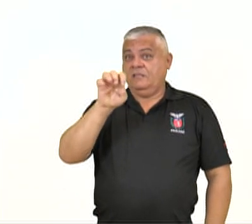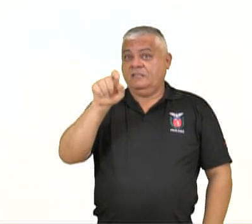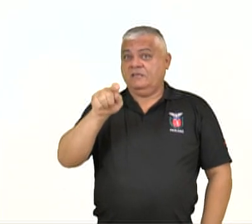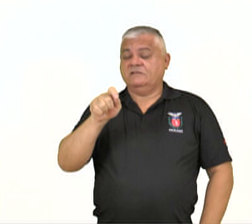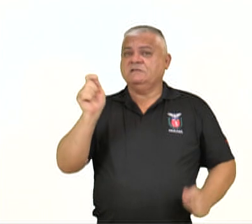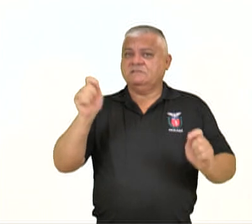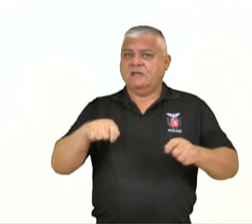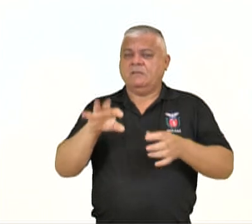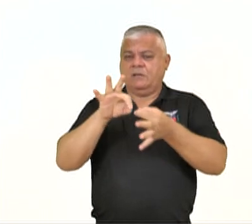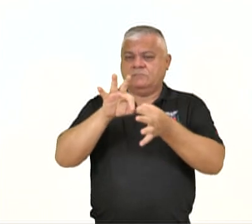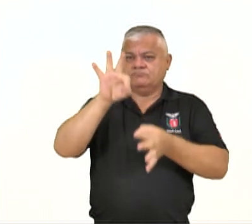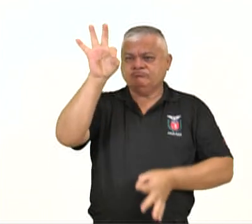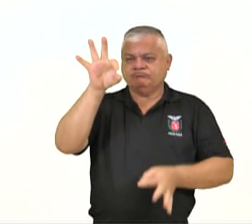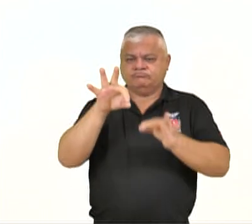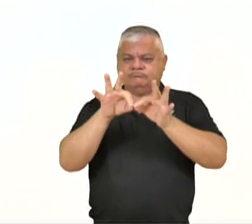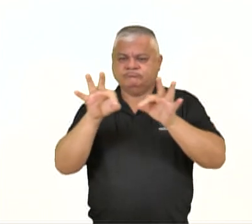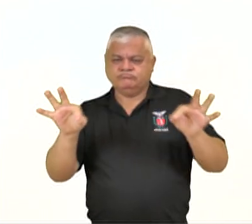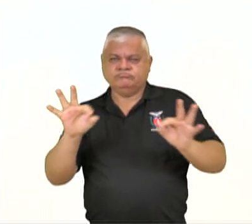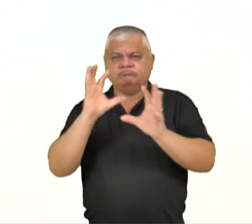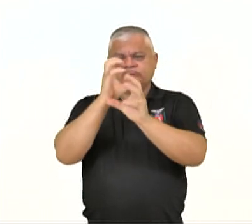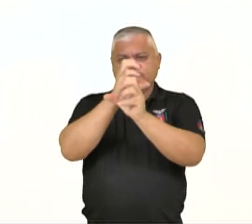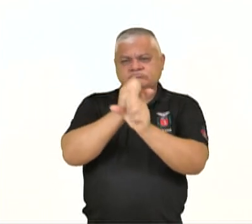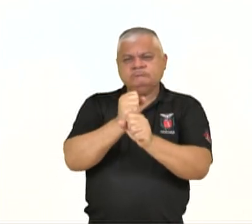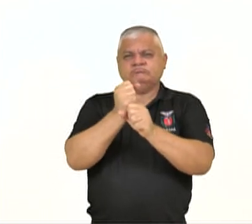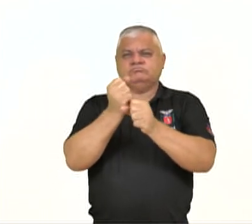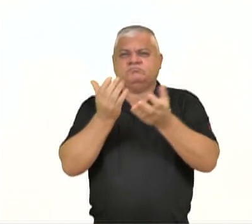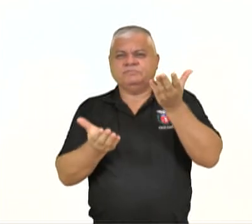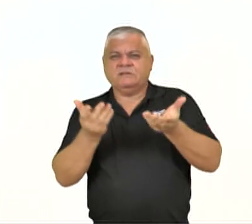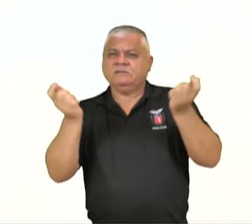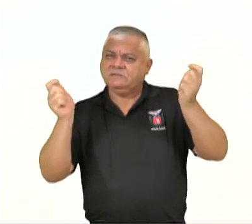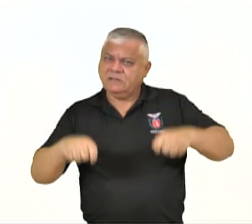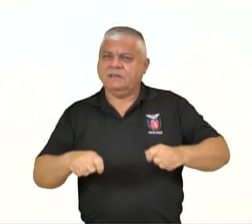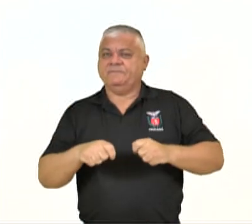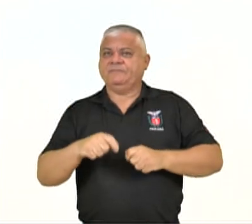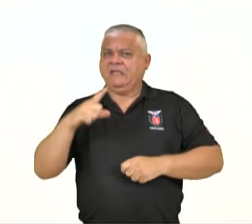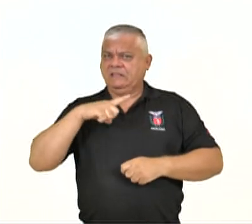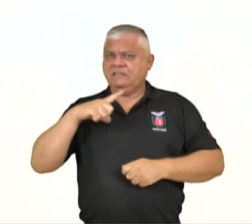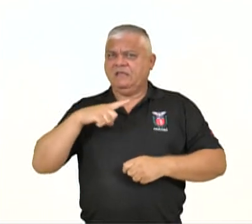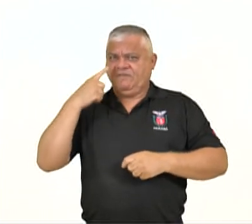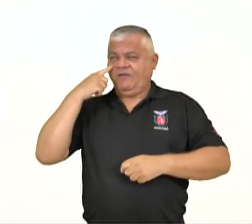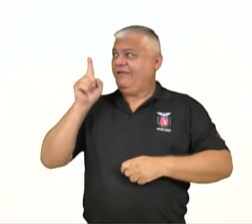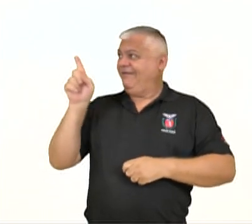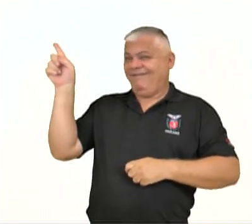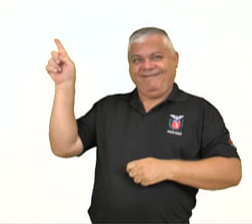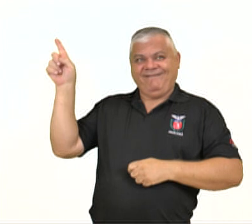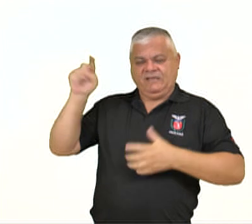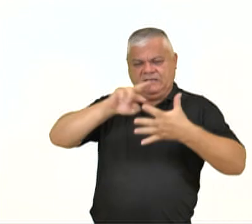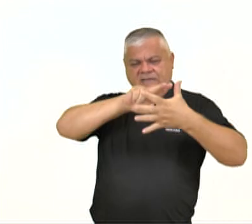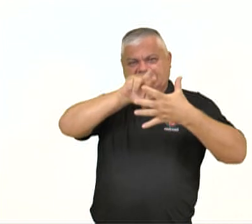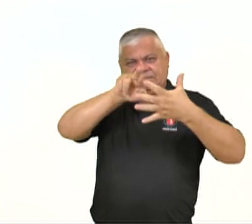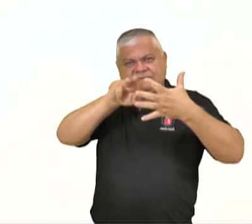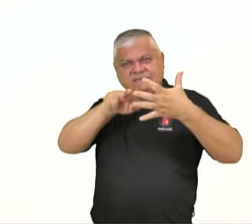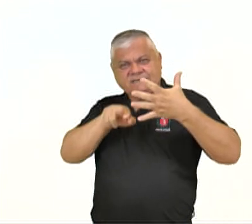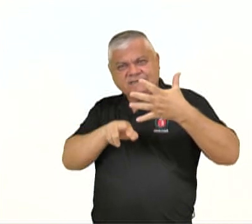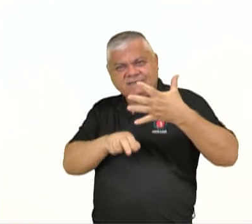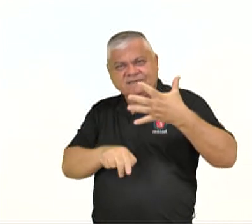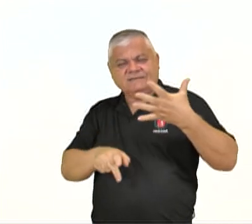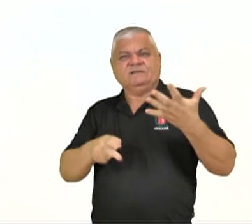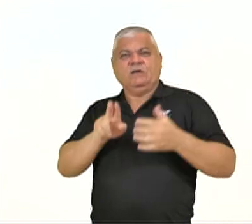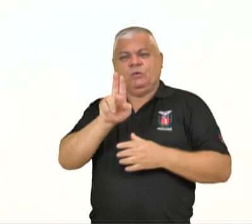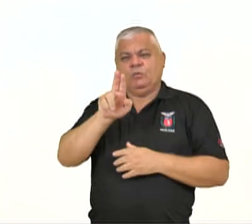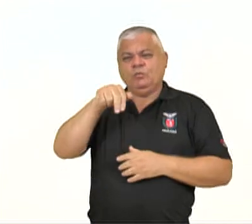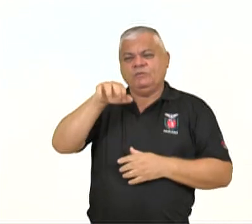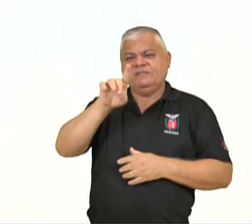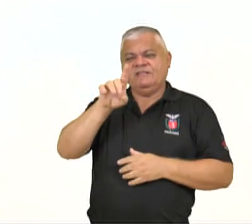pode mensurar propriedades da natureza. E aqui eu tenho algumas grandezas representadas pelas suas unidades, como por